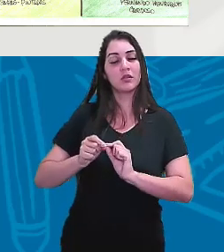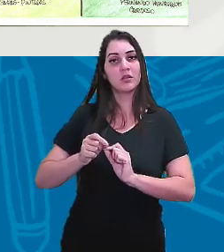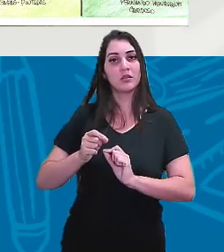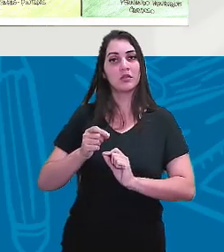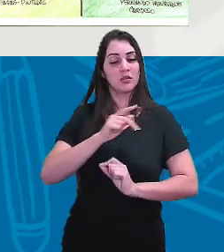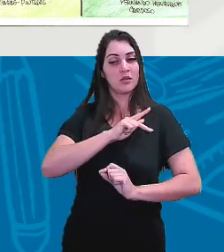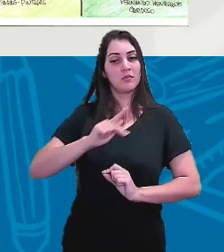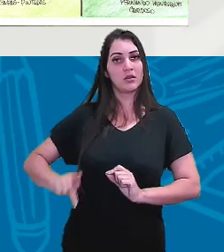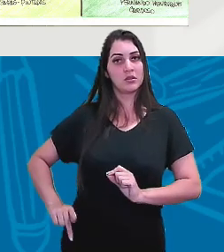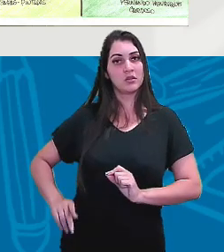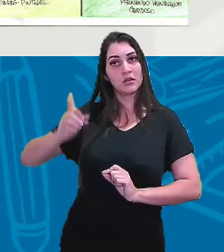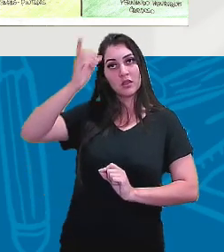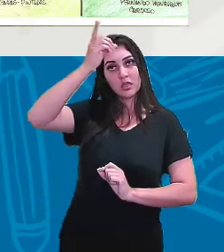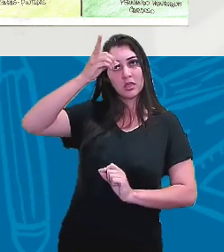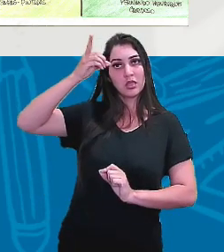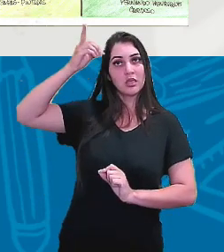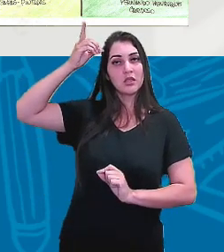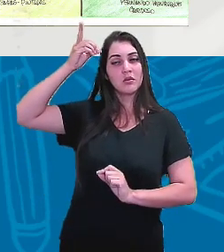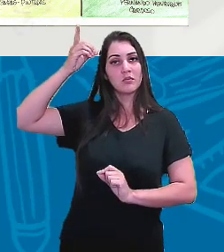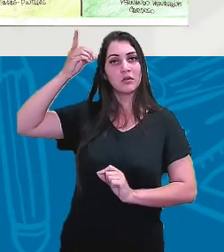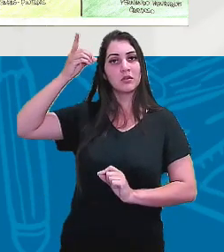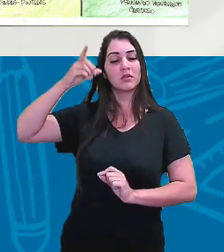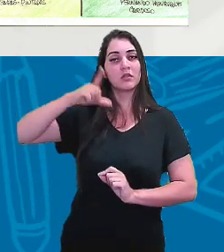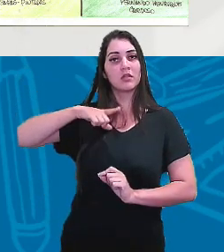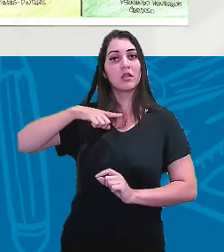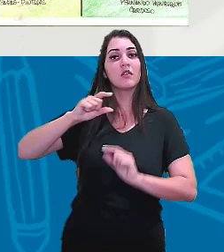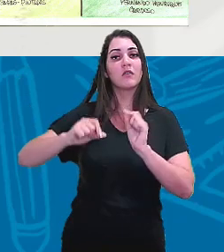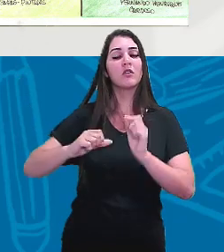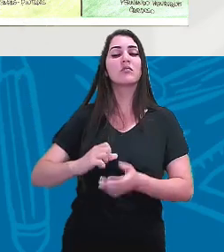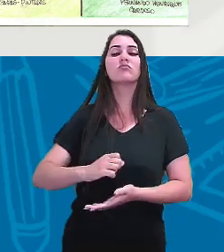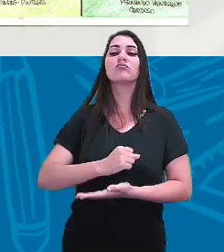passou por um golpe.